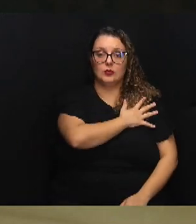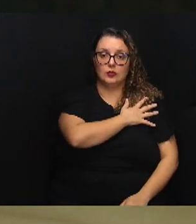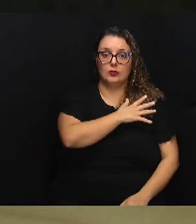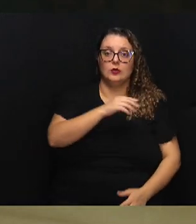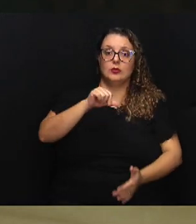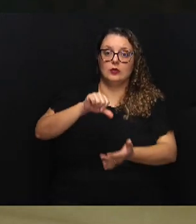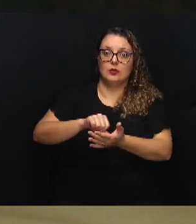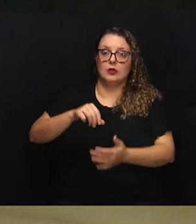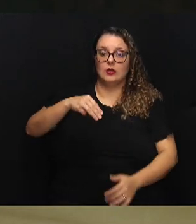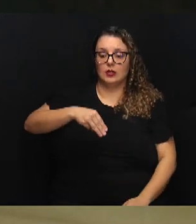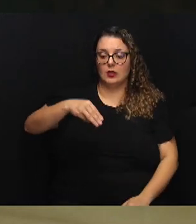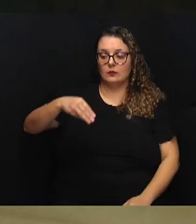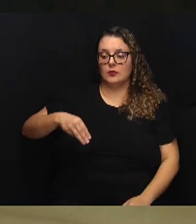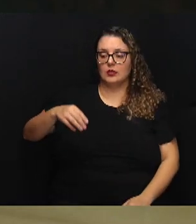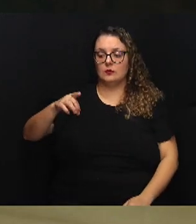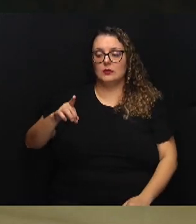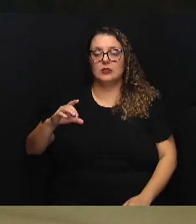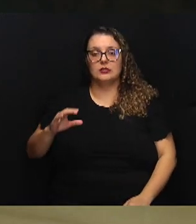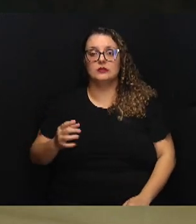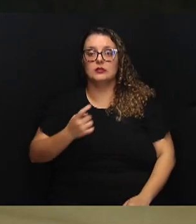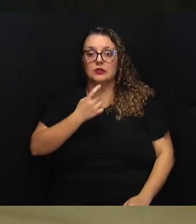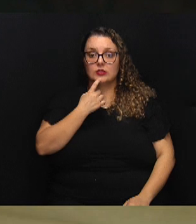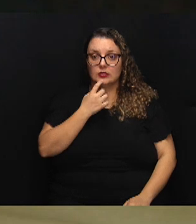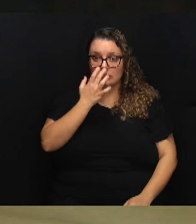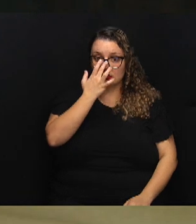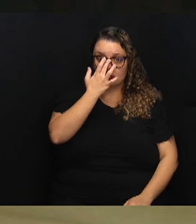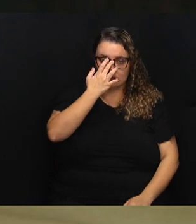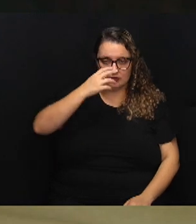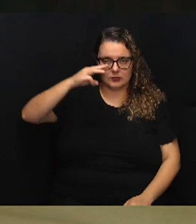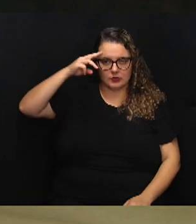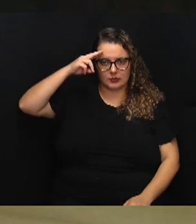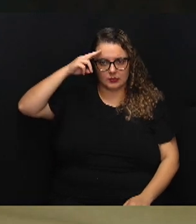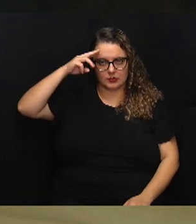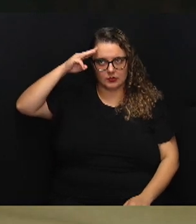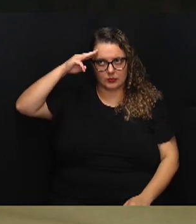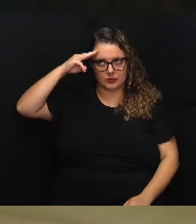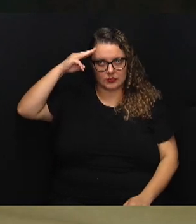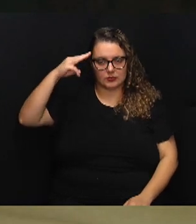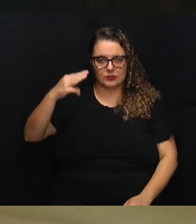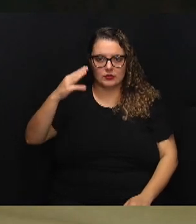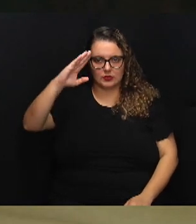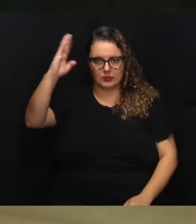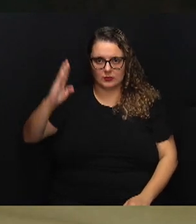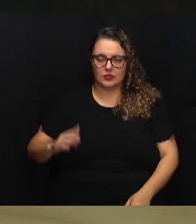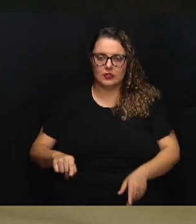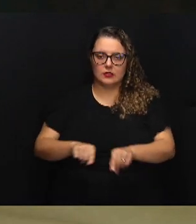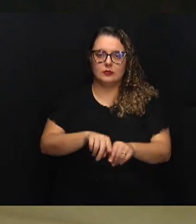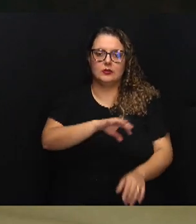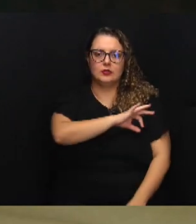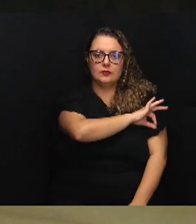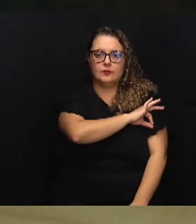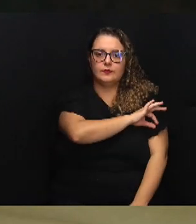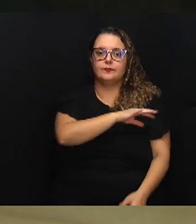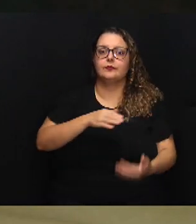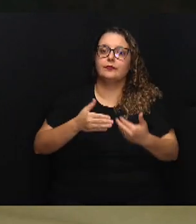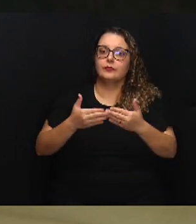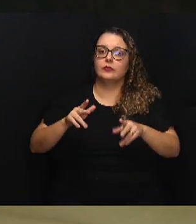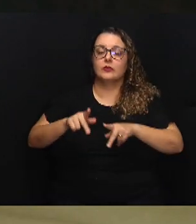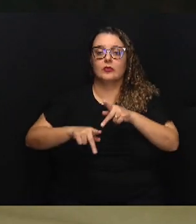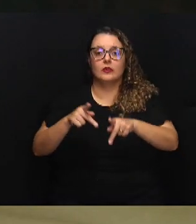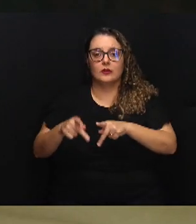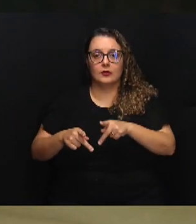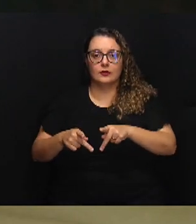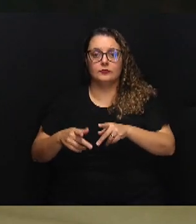Núcleo MMDC Campinas, dos escoteiros do Brasil e também da Prefeitura. Essa cerimônia é aberta ao público, faz